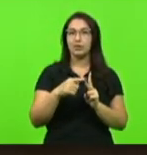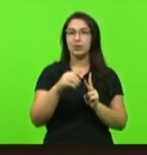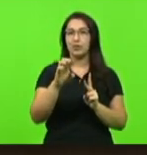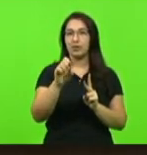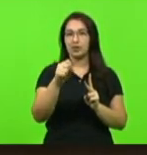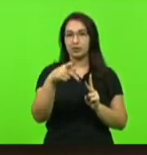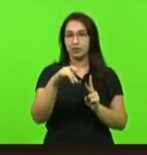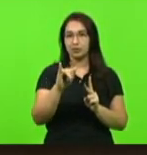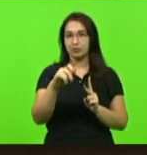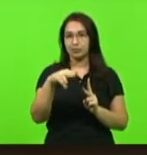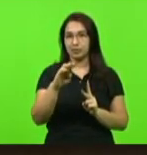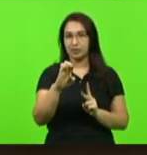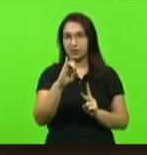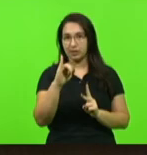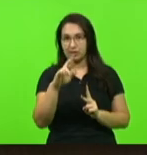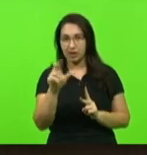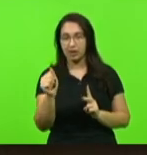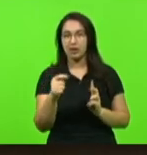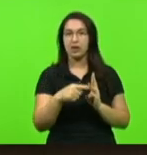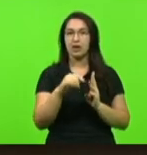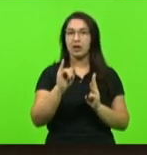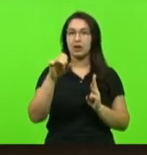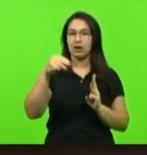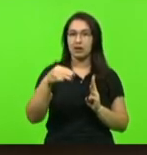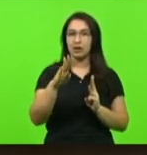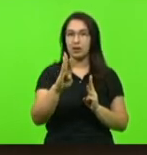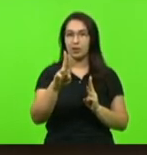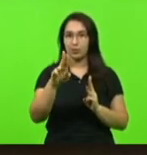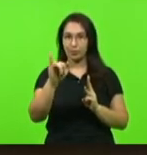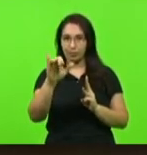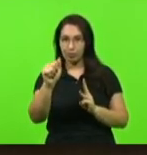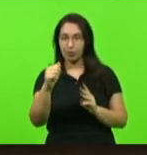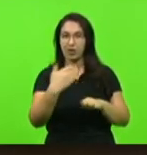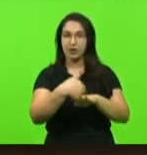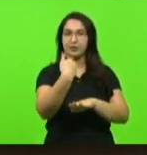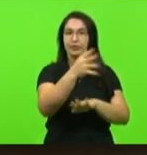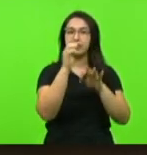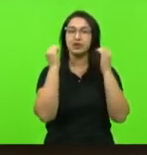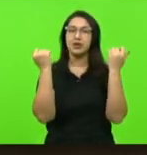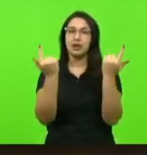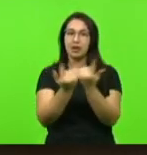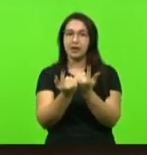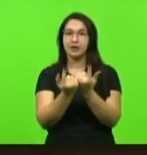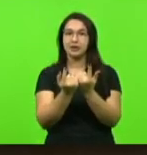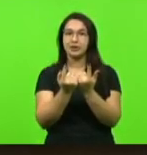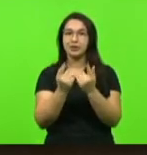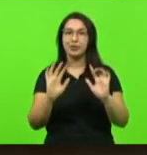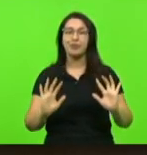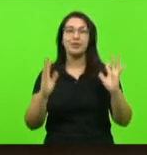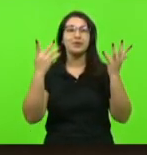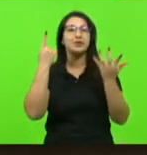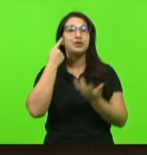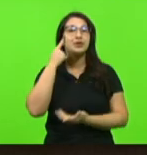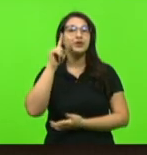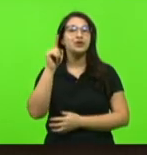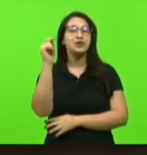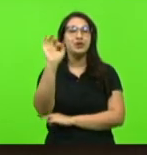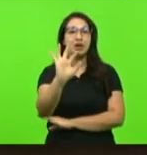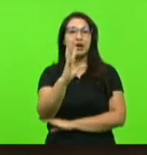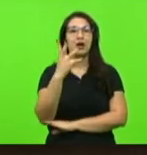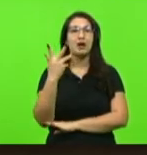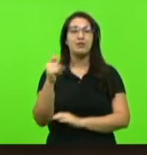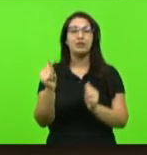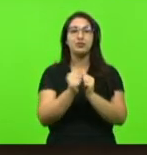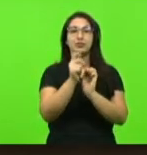Barriga Verde, em comemoração ao Dia da Árvore, com o projeto Pegada Ambiental, da